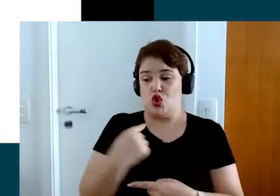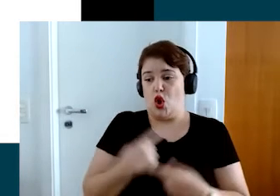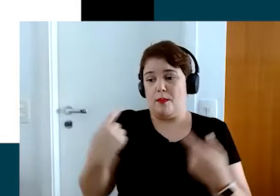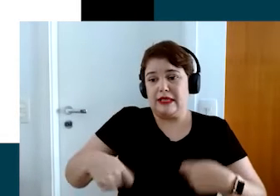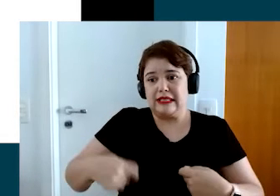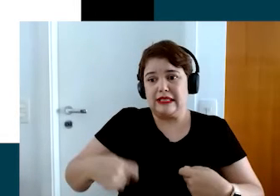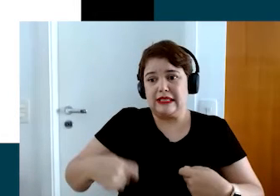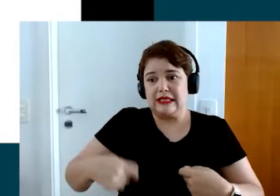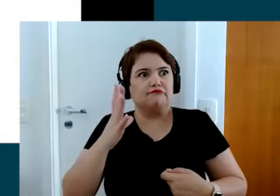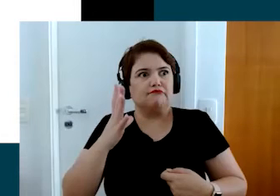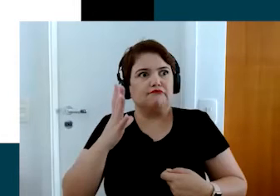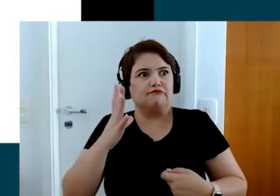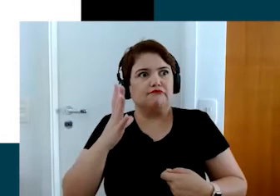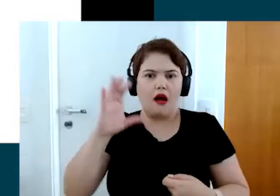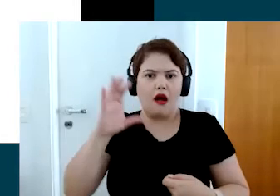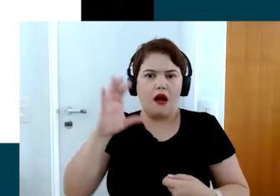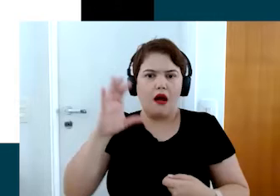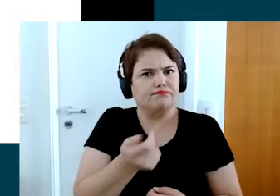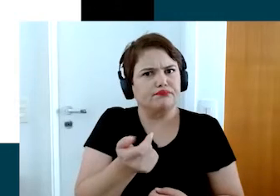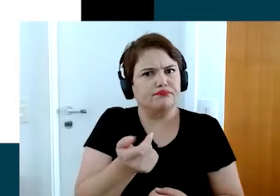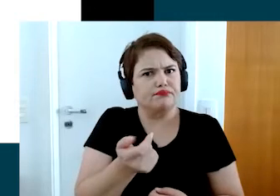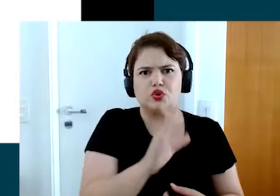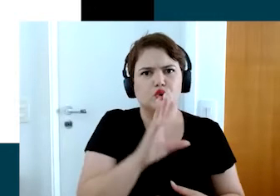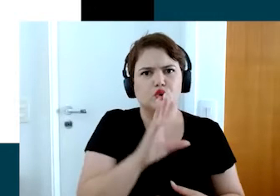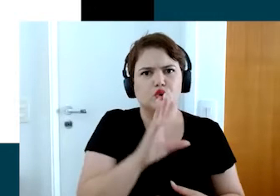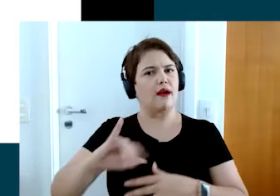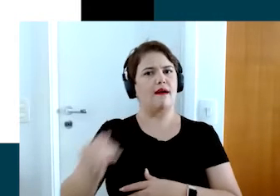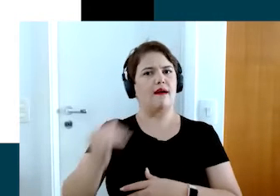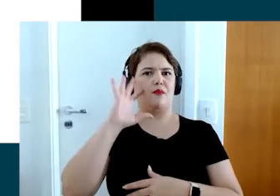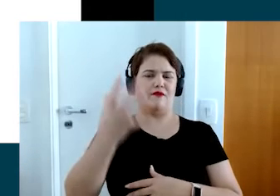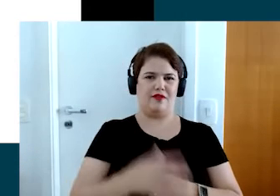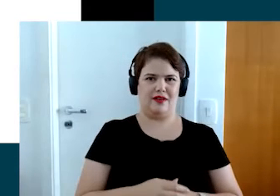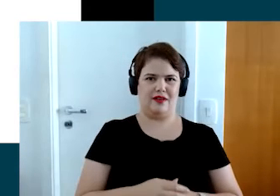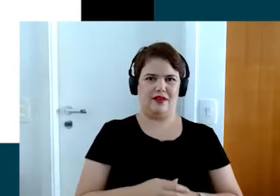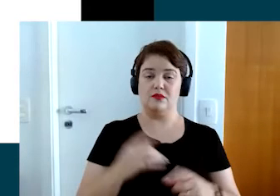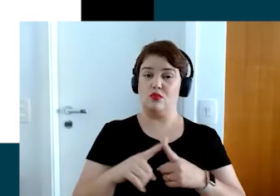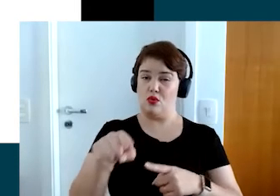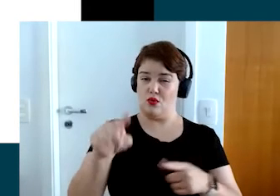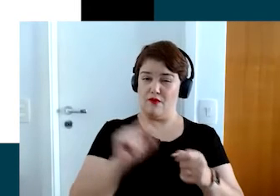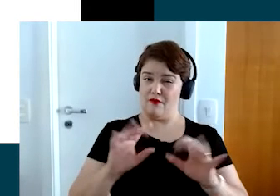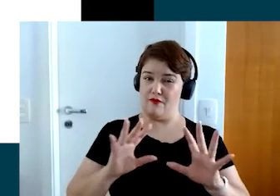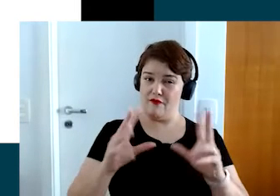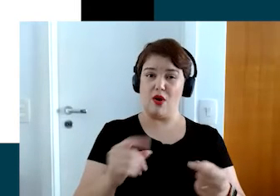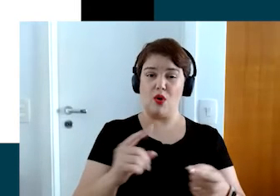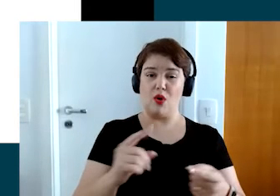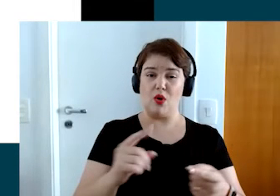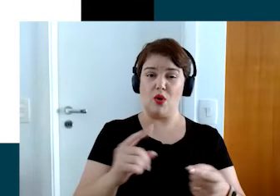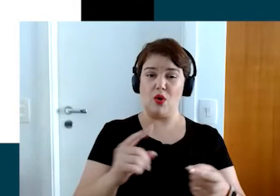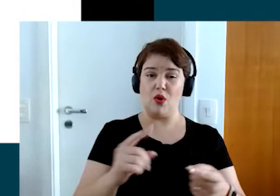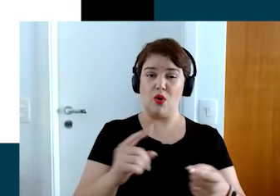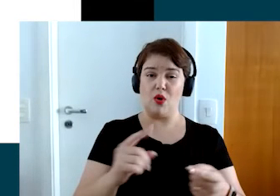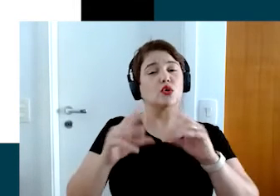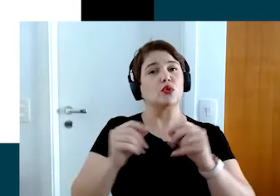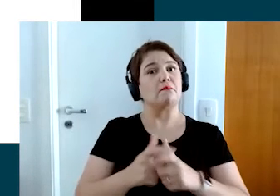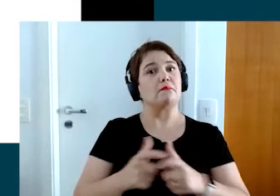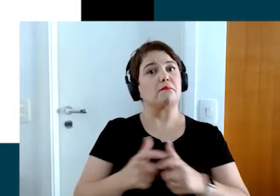atitudes mais rápidas, né, para aproveitar novas oportunidades. E isso faz com que essas decisões maiores, menores, ou